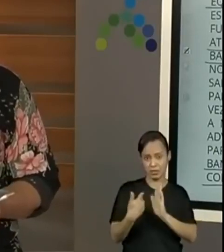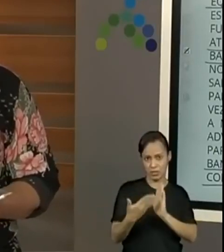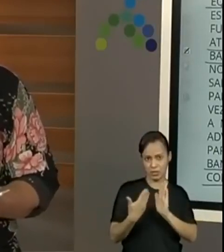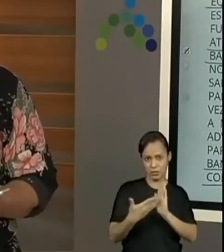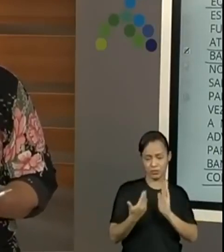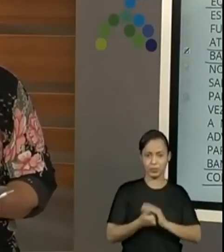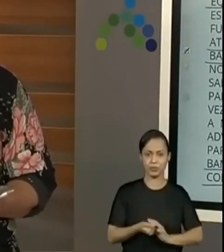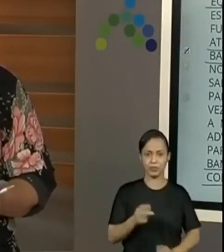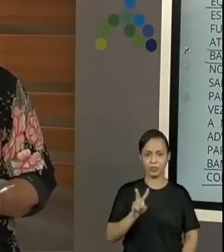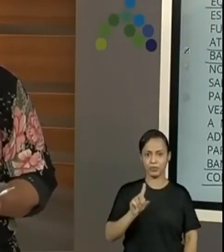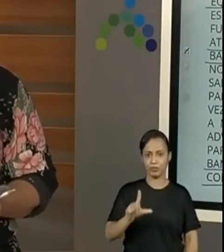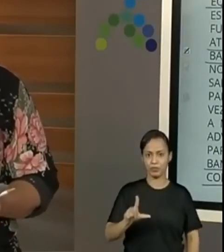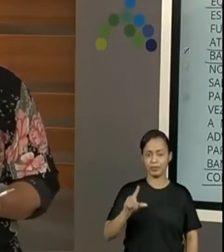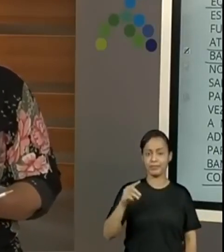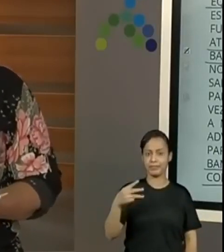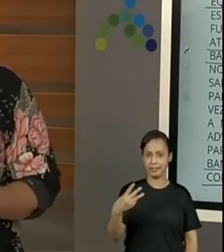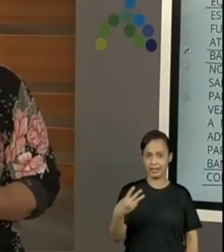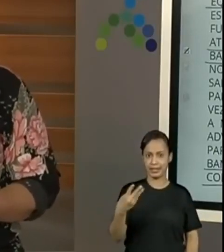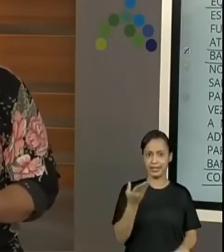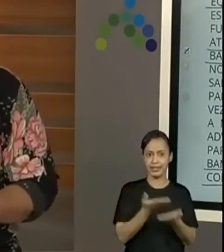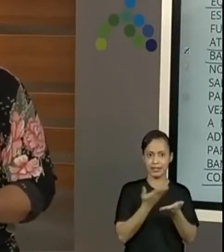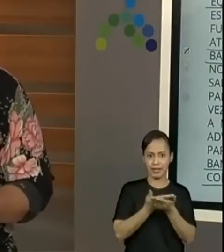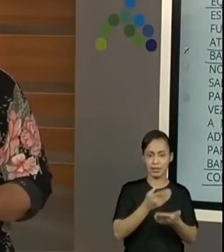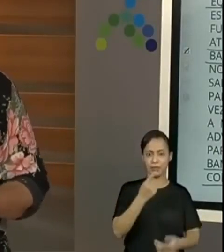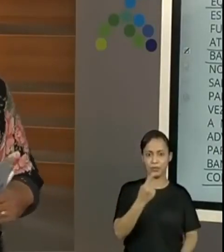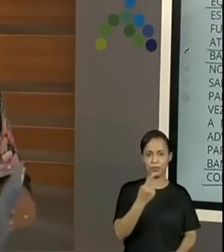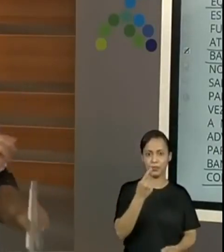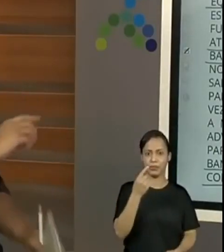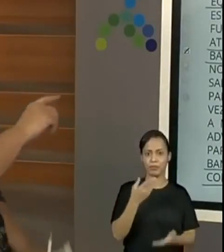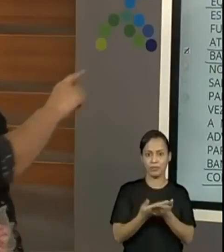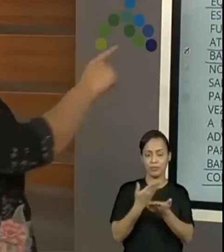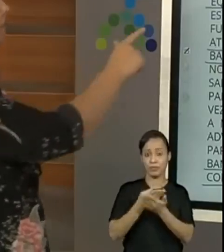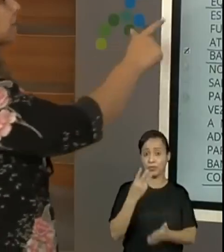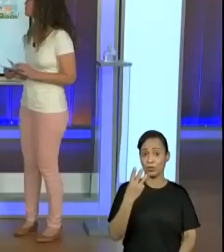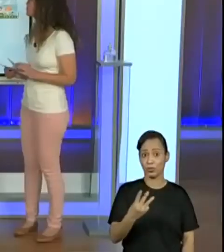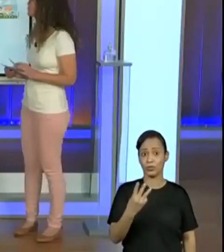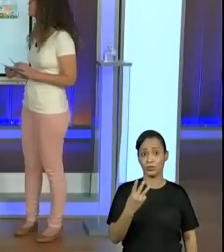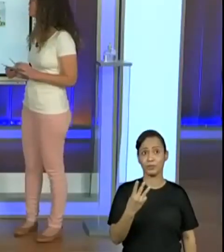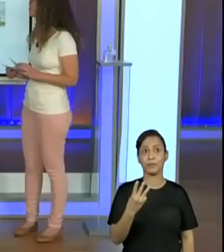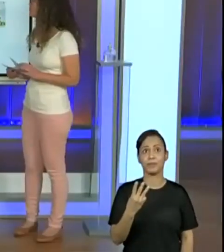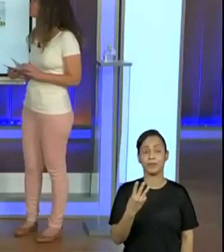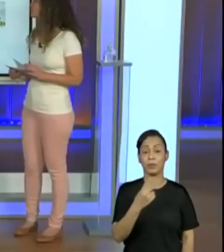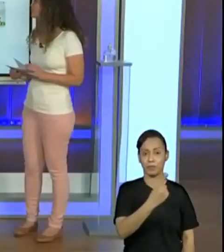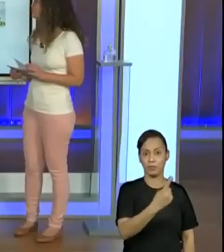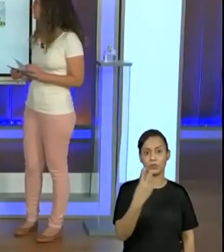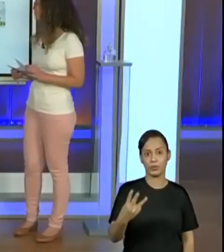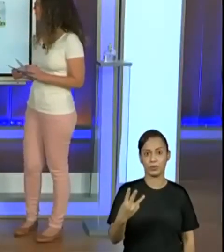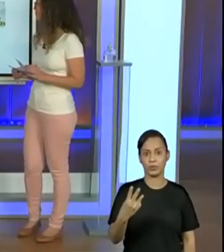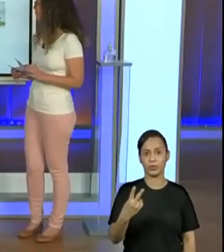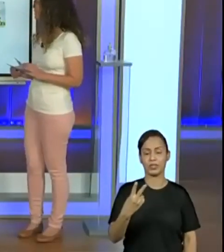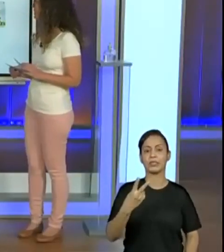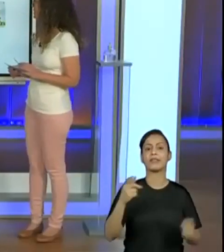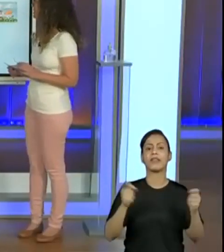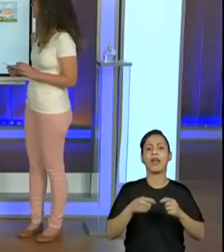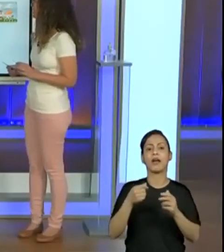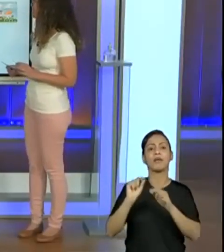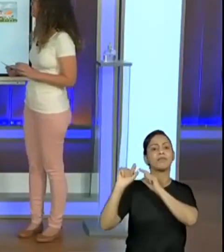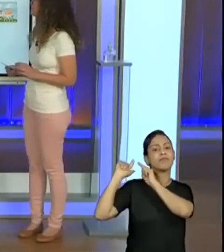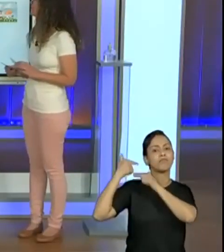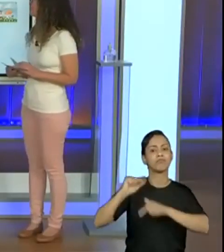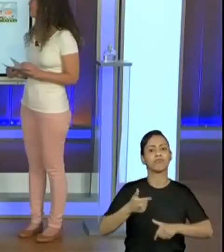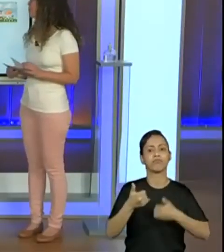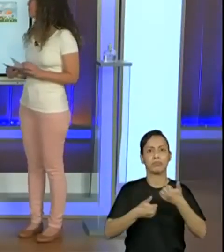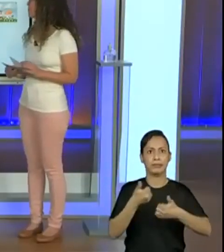3, aulas 1 e 2, brincadeiras tradicionais. Vamos lá? Opa, já fomos,